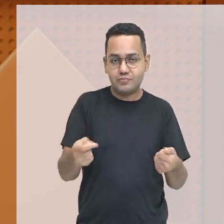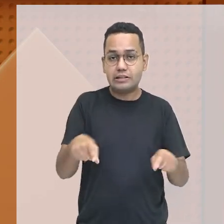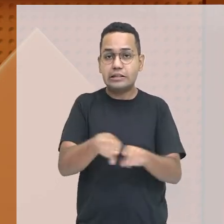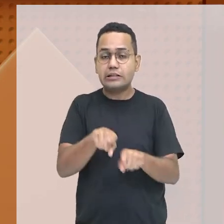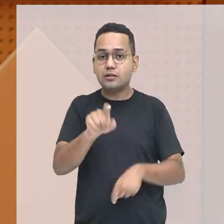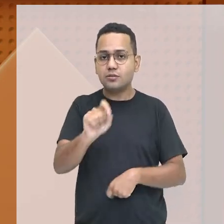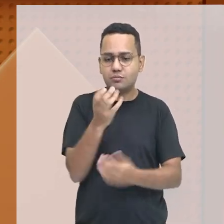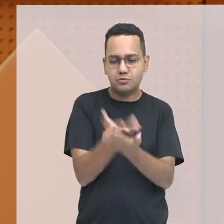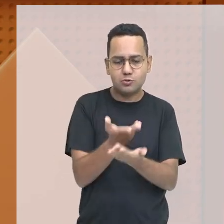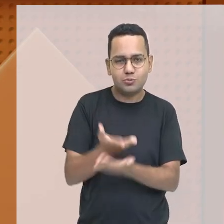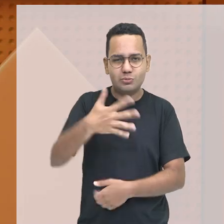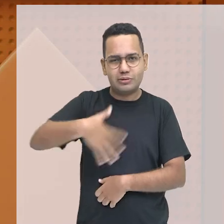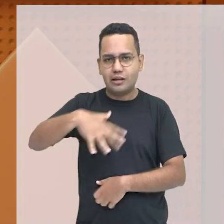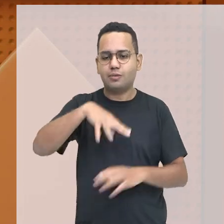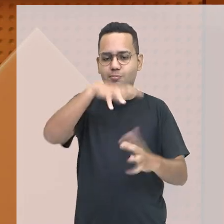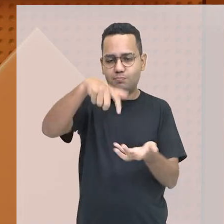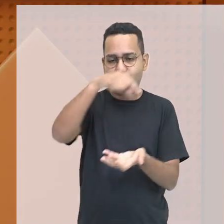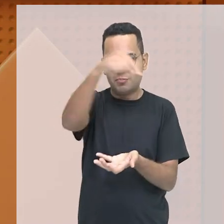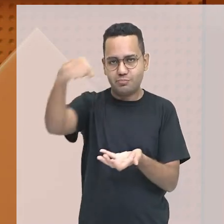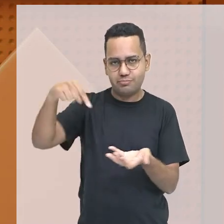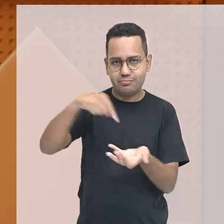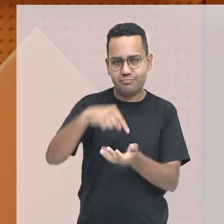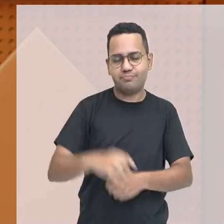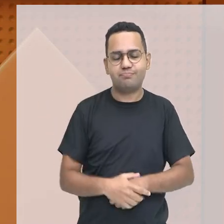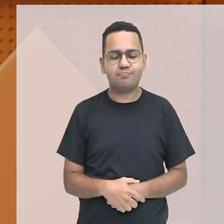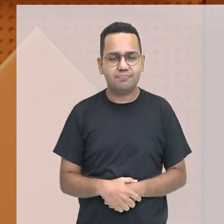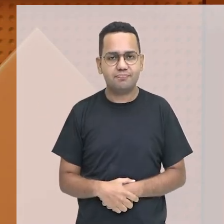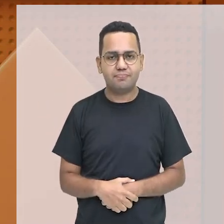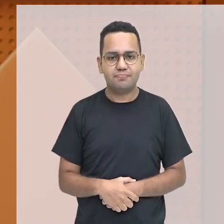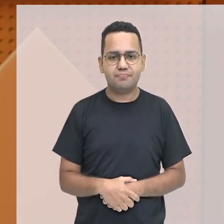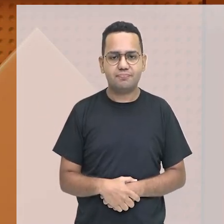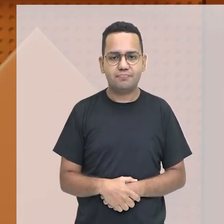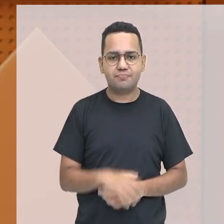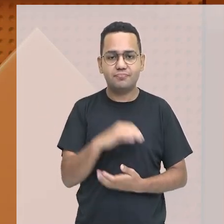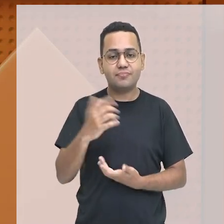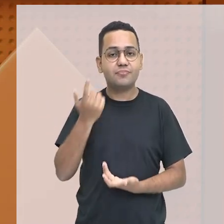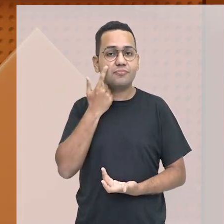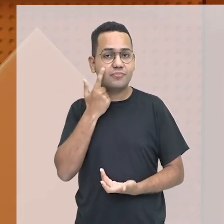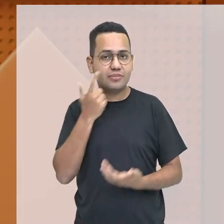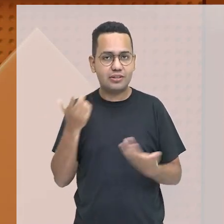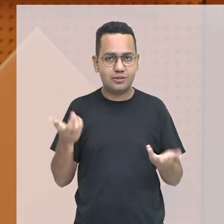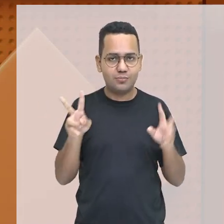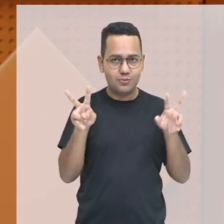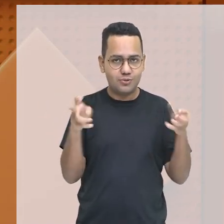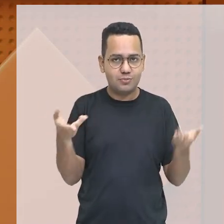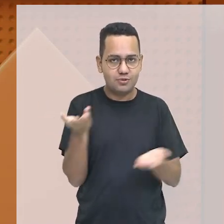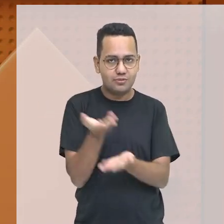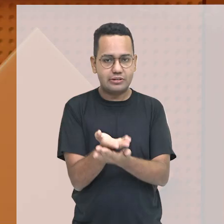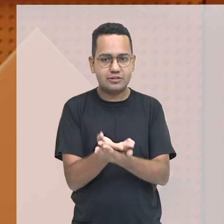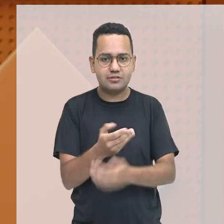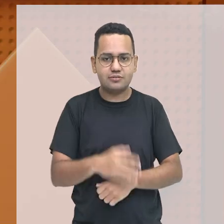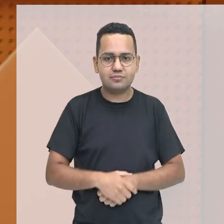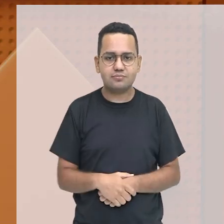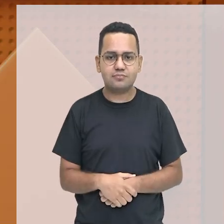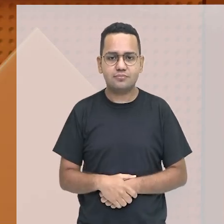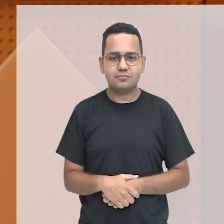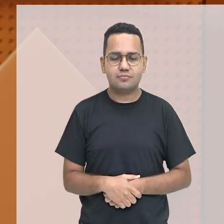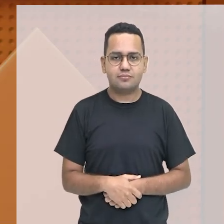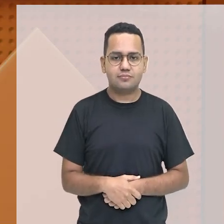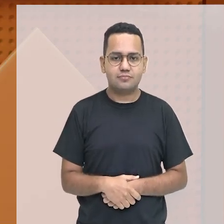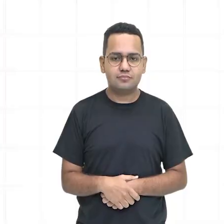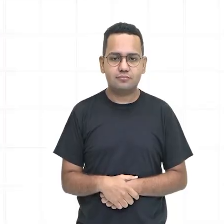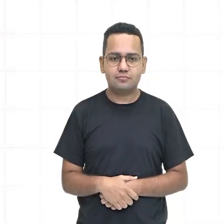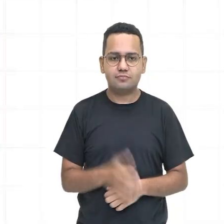estuda aí os continentes, não é isso? Vamos dar uma olhada o que temos para essa etapa, começando pelo número da aula.